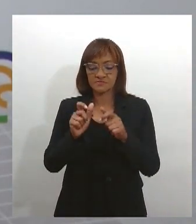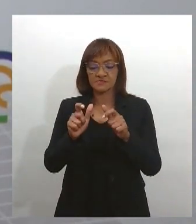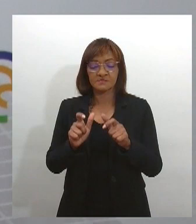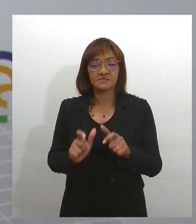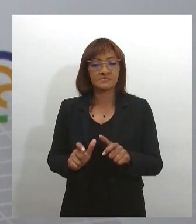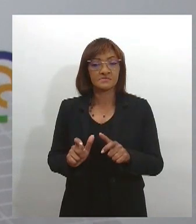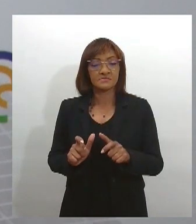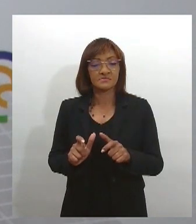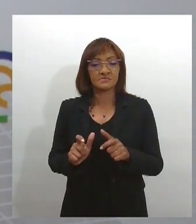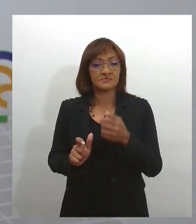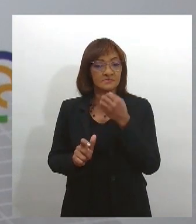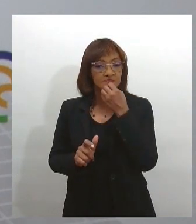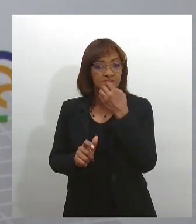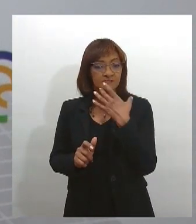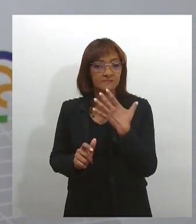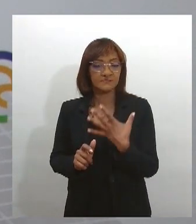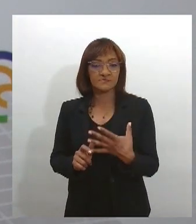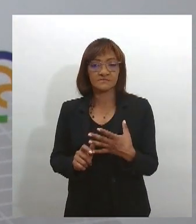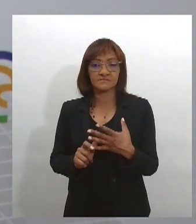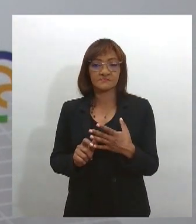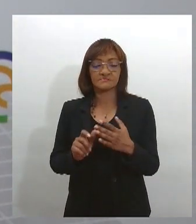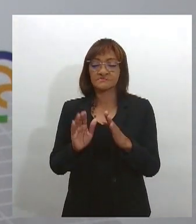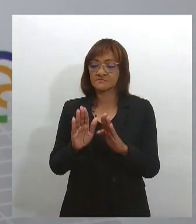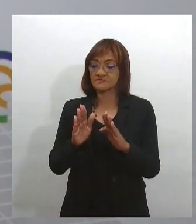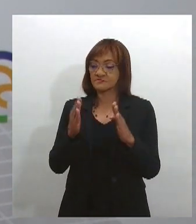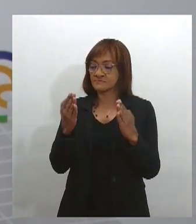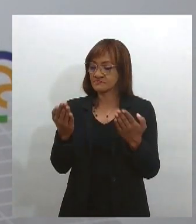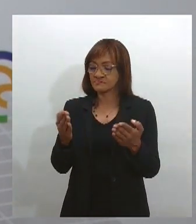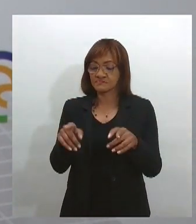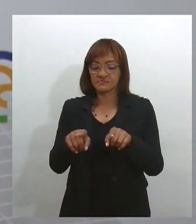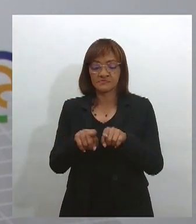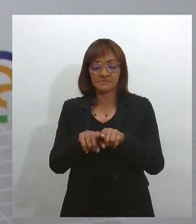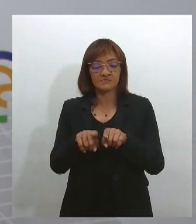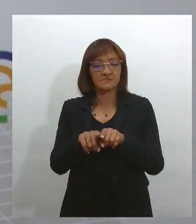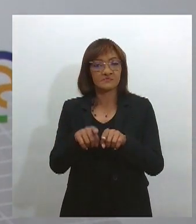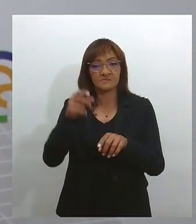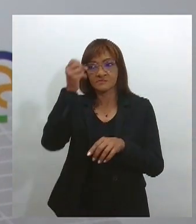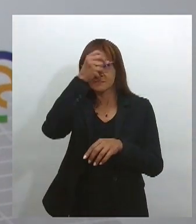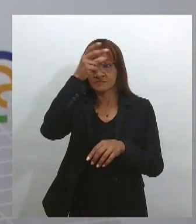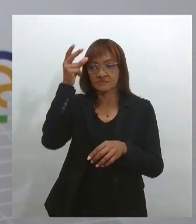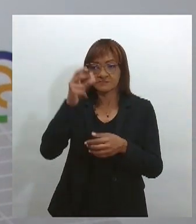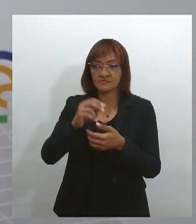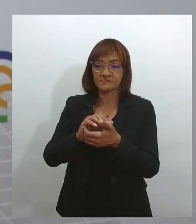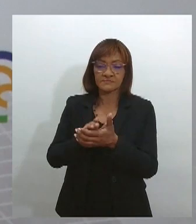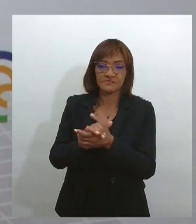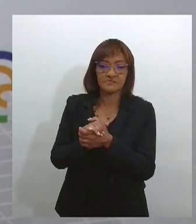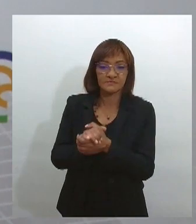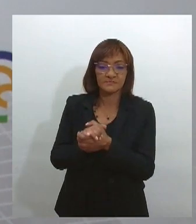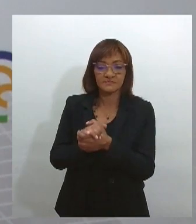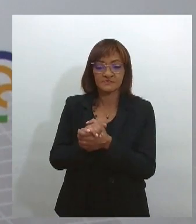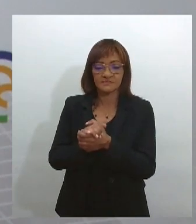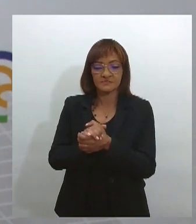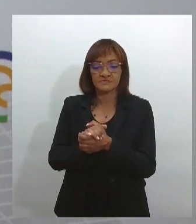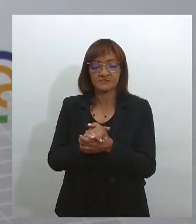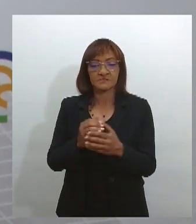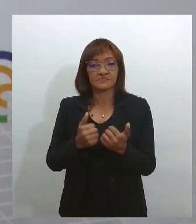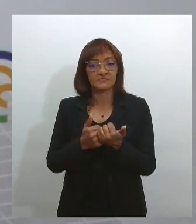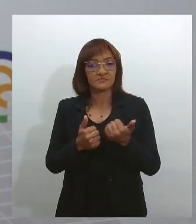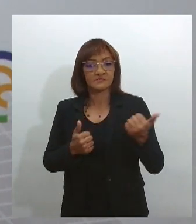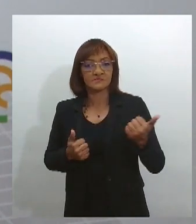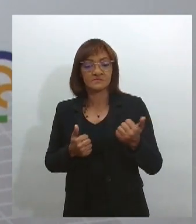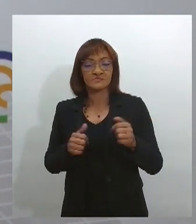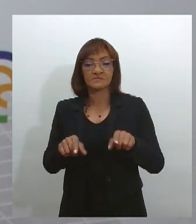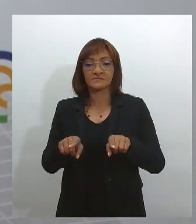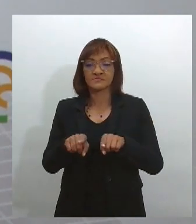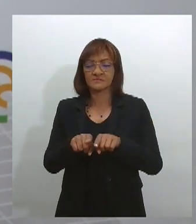eventos. E parabenizei ao prefeito Cristiano Viana, ao vice Reinaldo Prata e toda a sua equipe